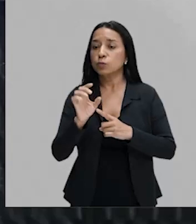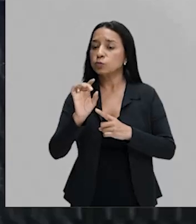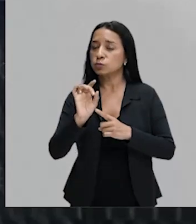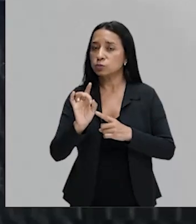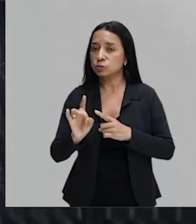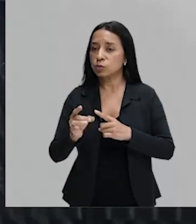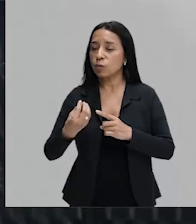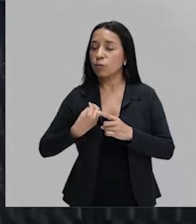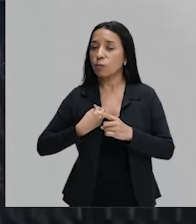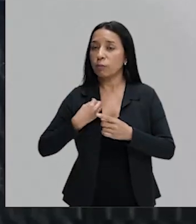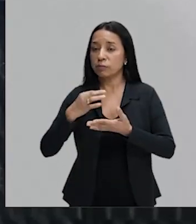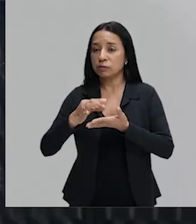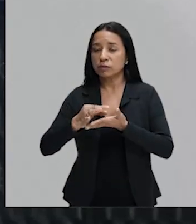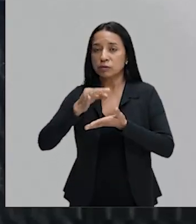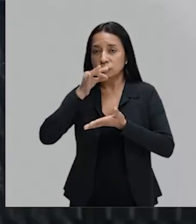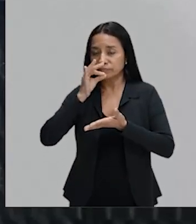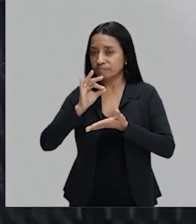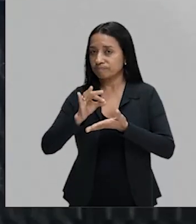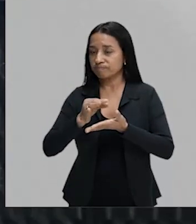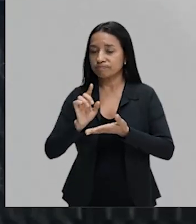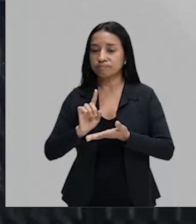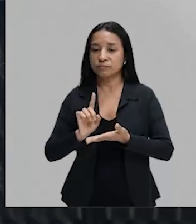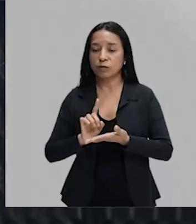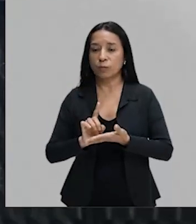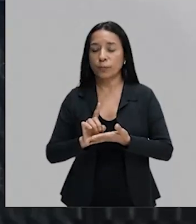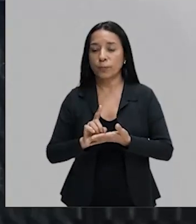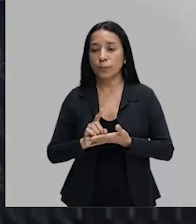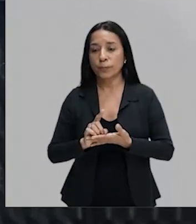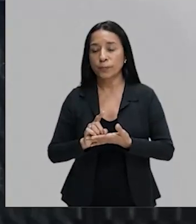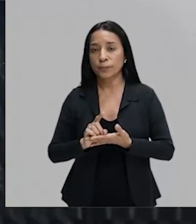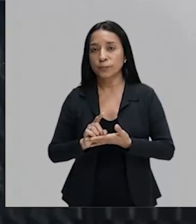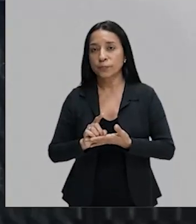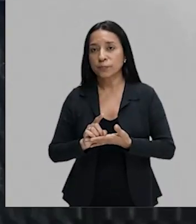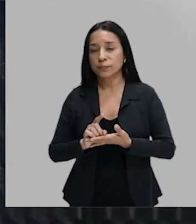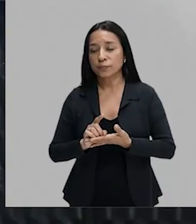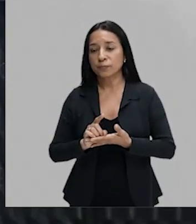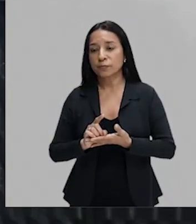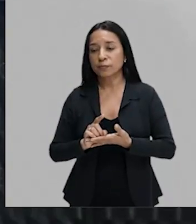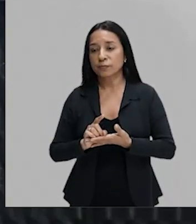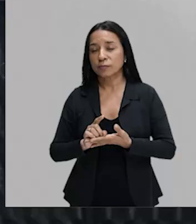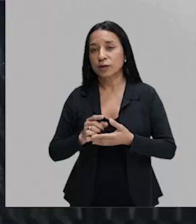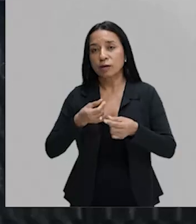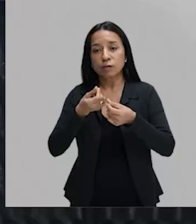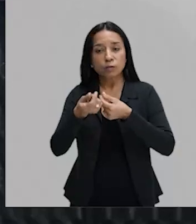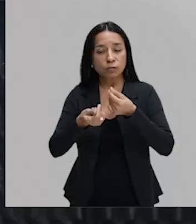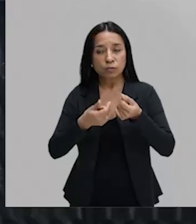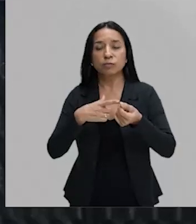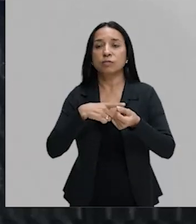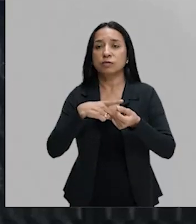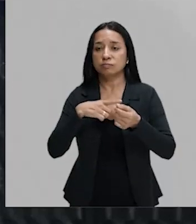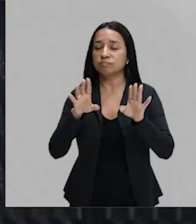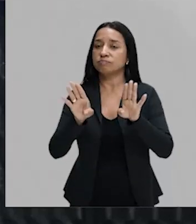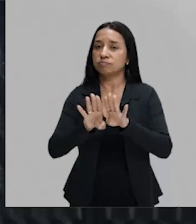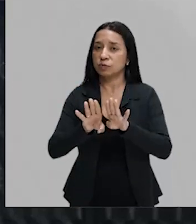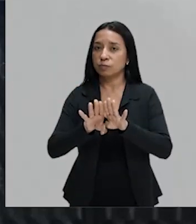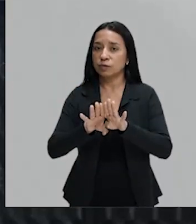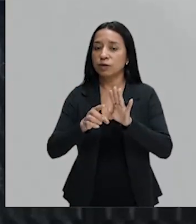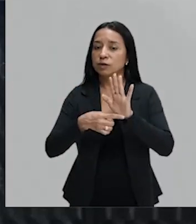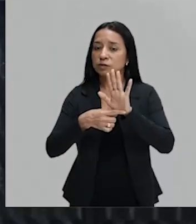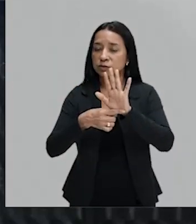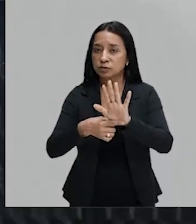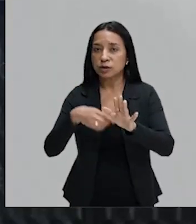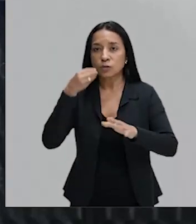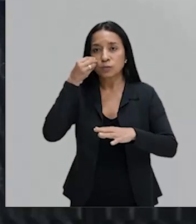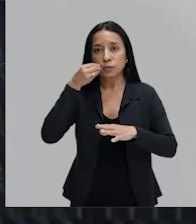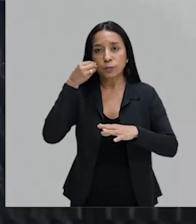a presença do café. A economia do Segundo Reinado é uma economia que nós teremos também o destaque para uma